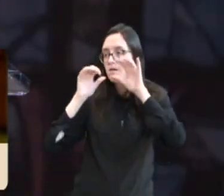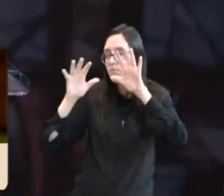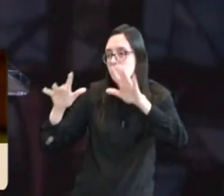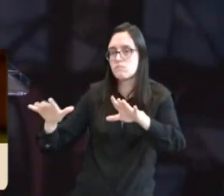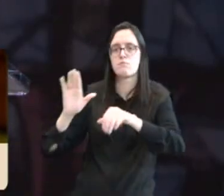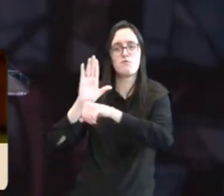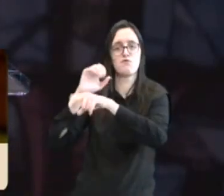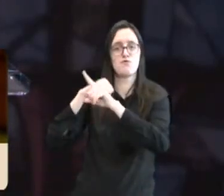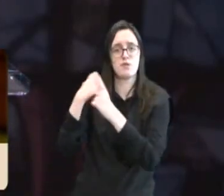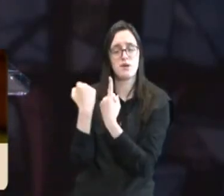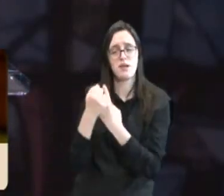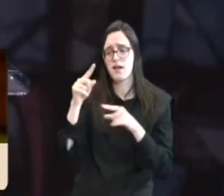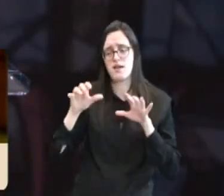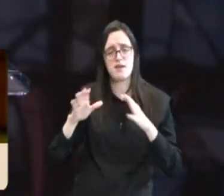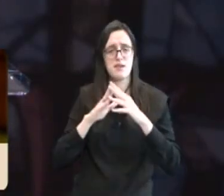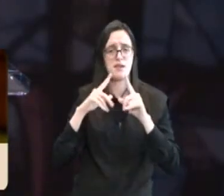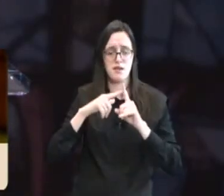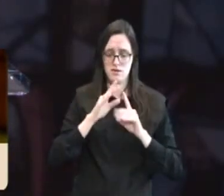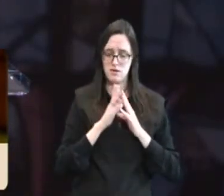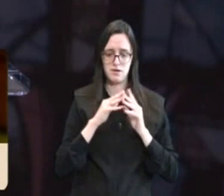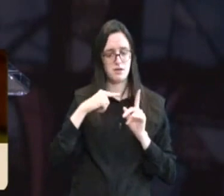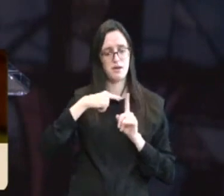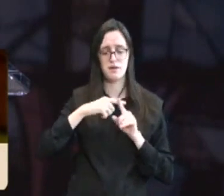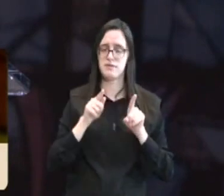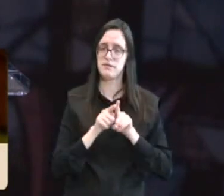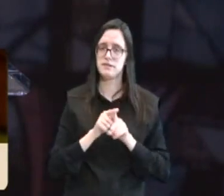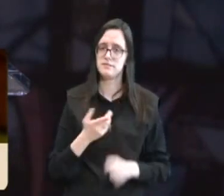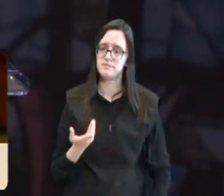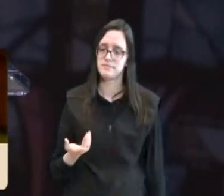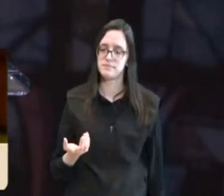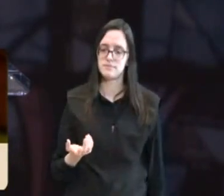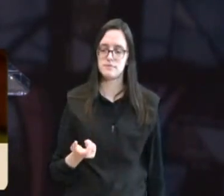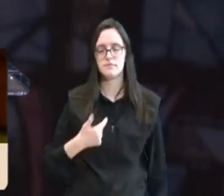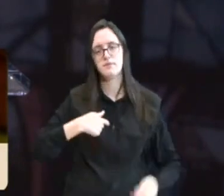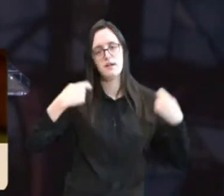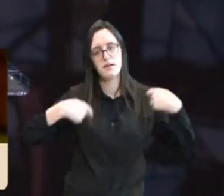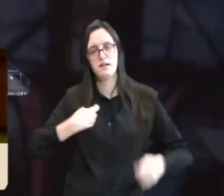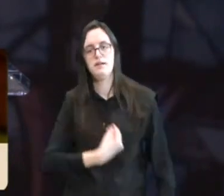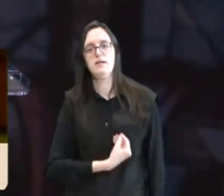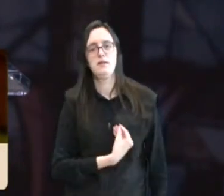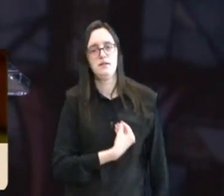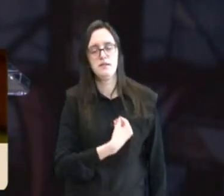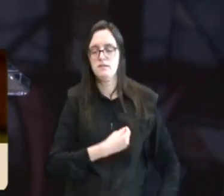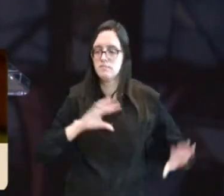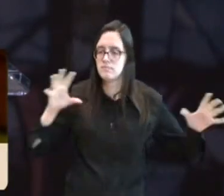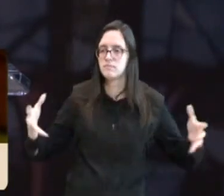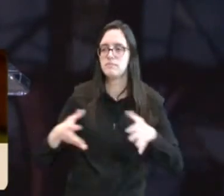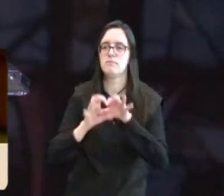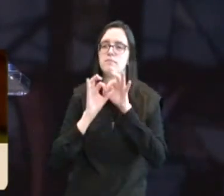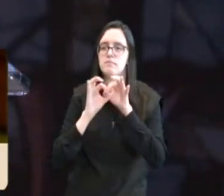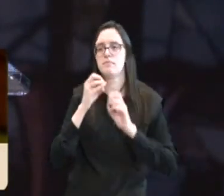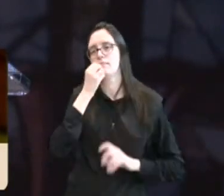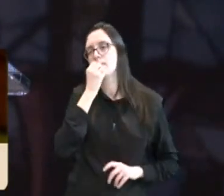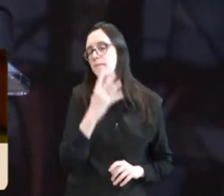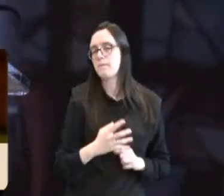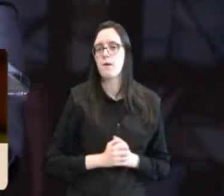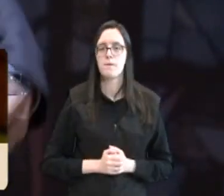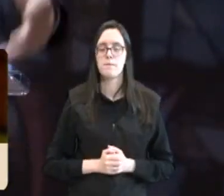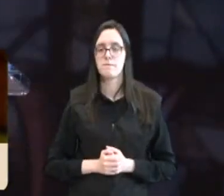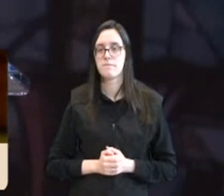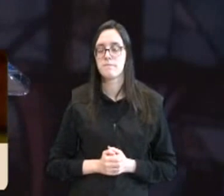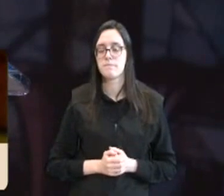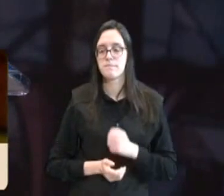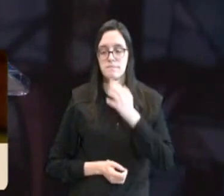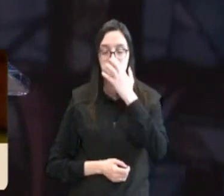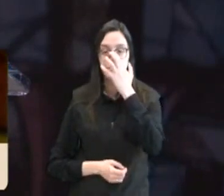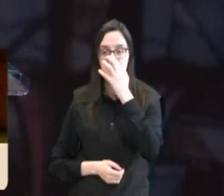Isso é igreja. Então você é igreja e precisa viver nesta união tão gostosa. A